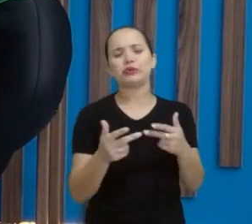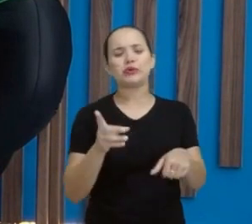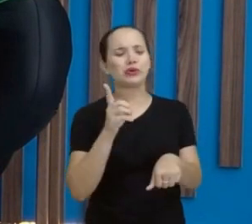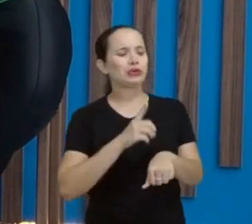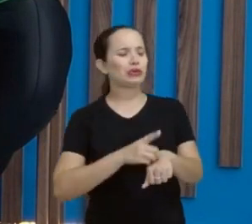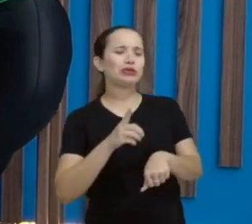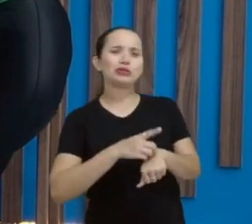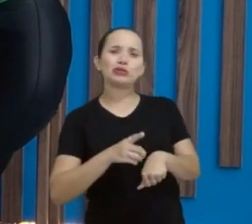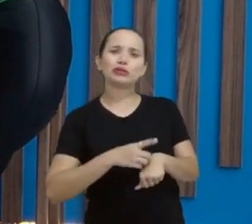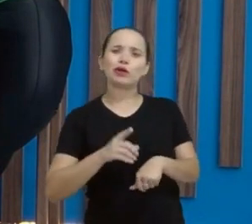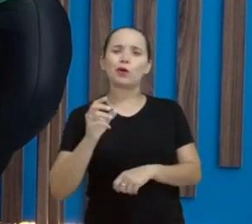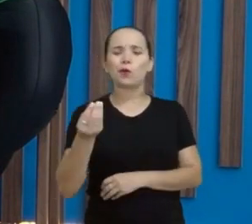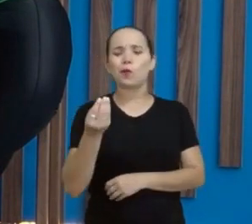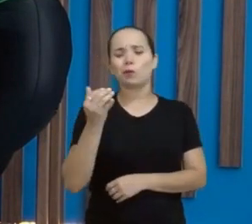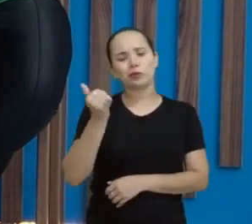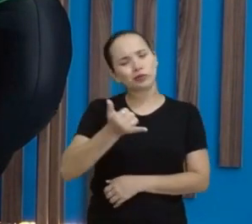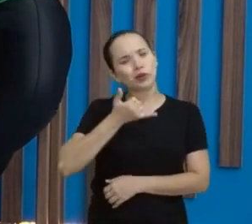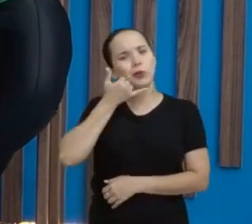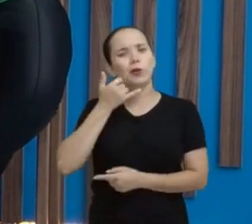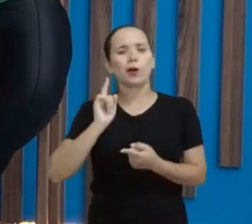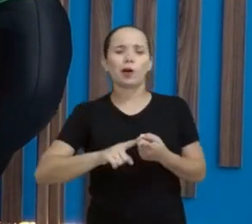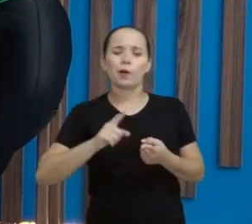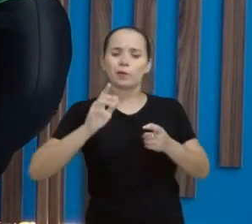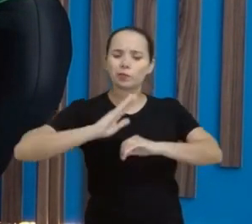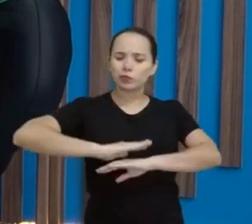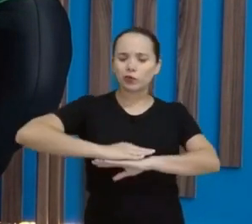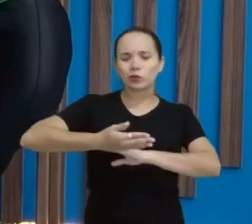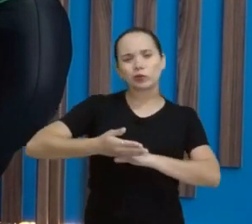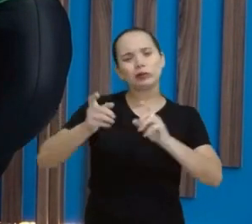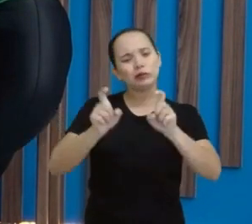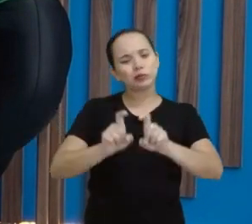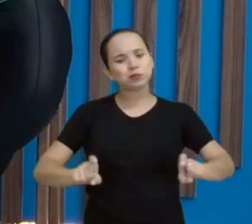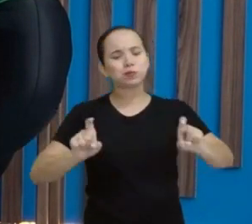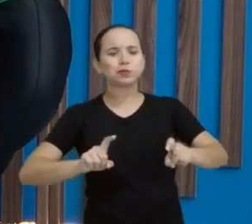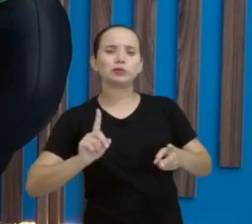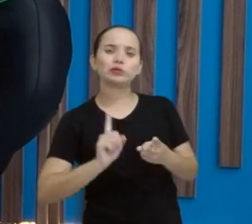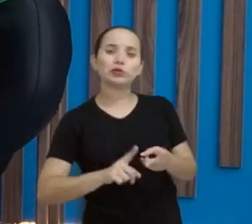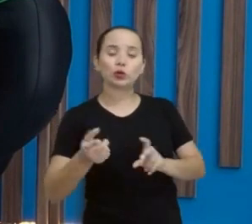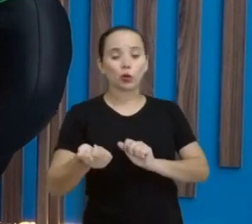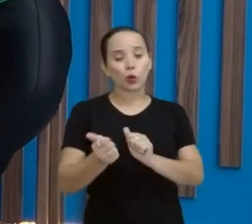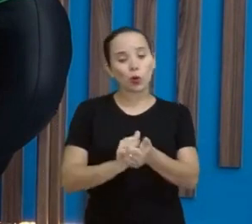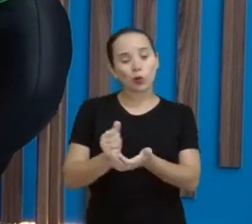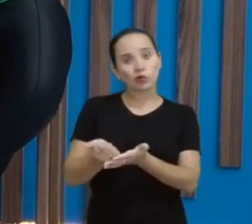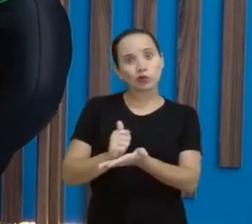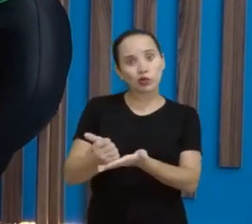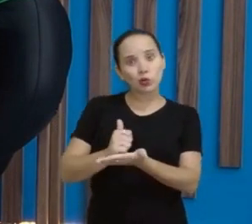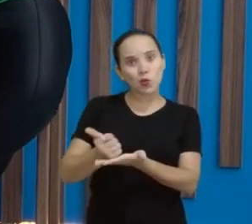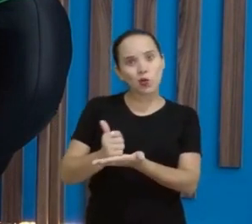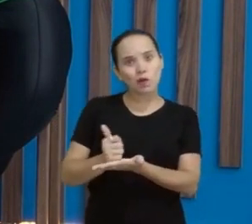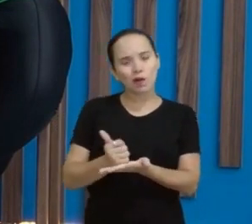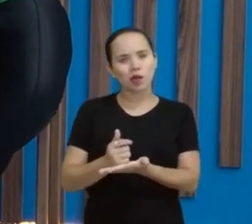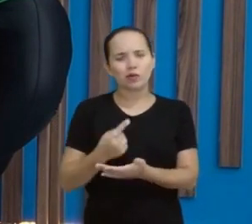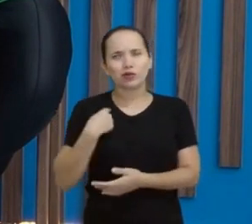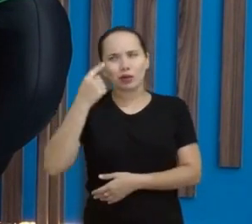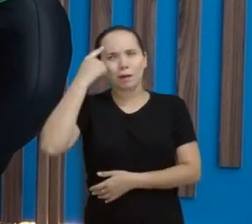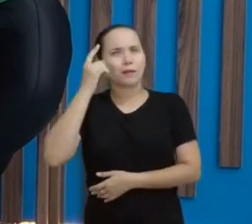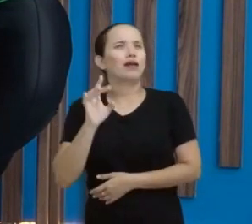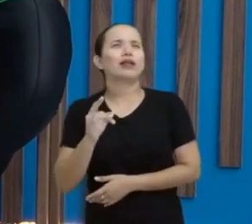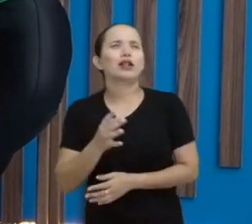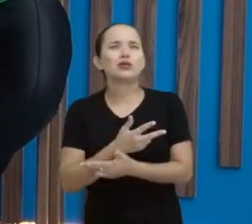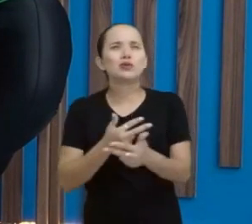O smartphone, né? O computador, o console de videogame. A gente pensa naquelas coisas futuristas, mas a gente